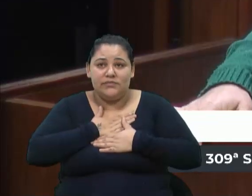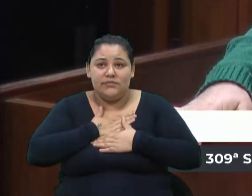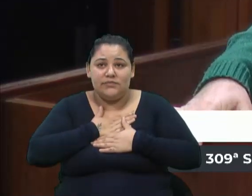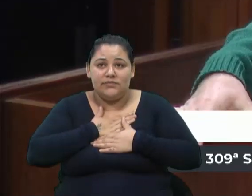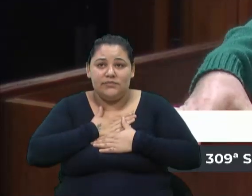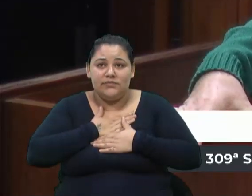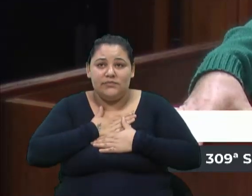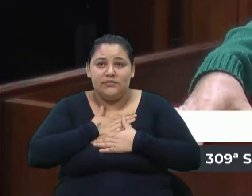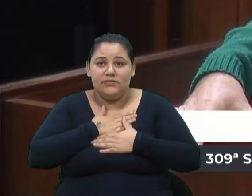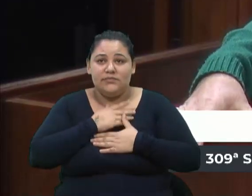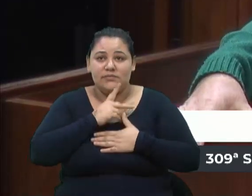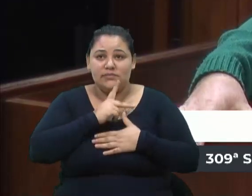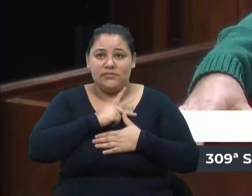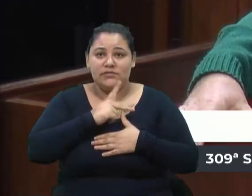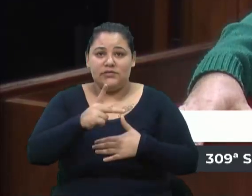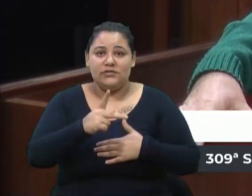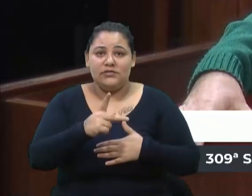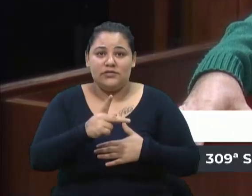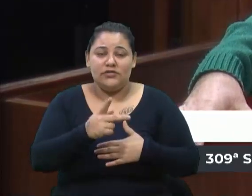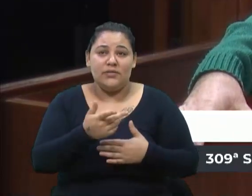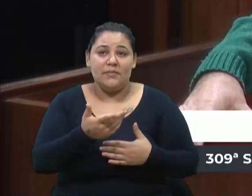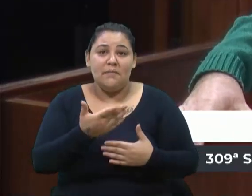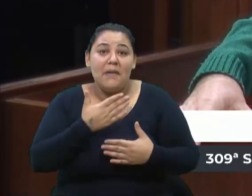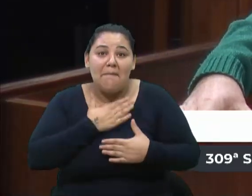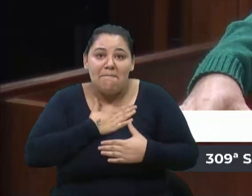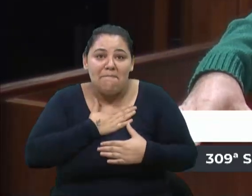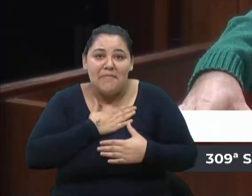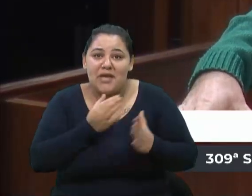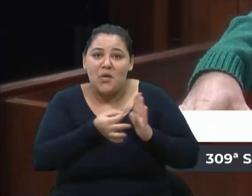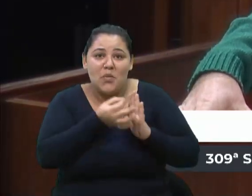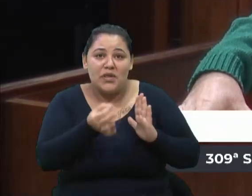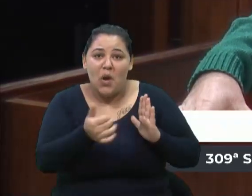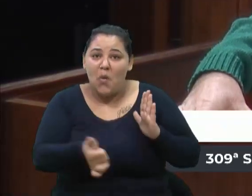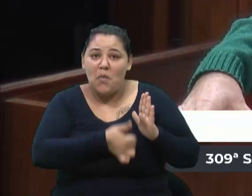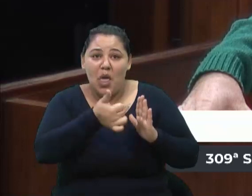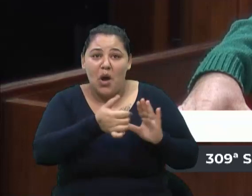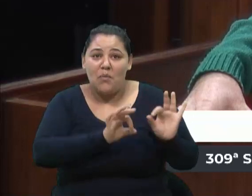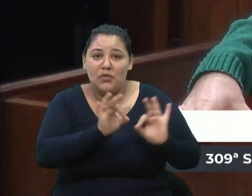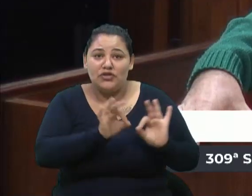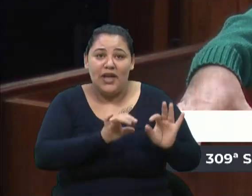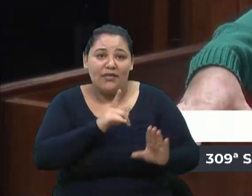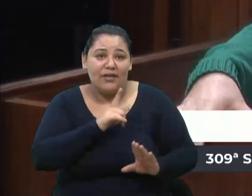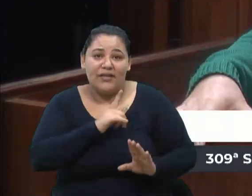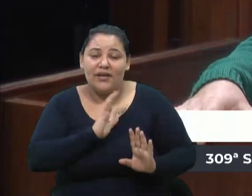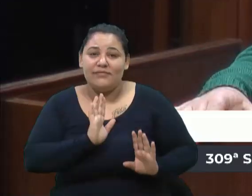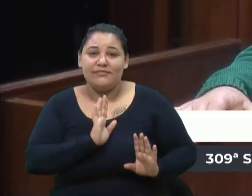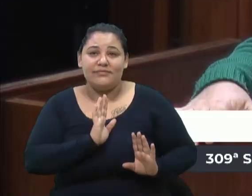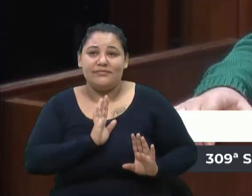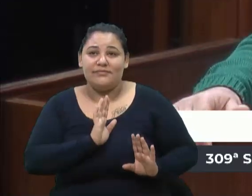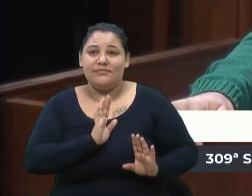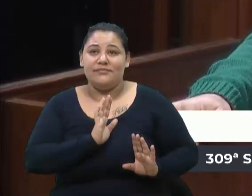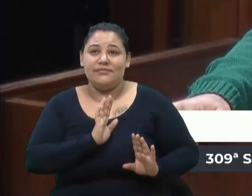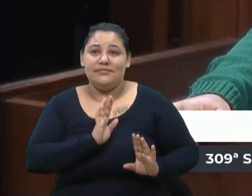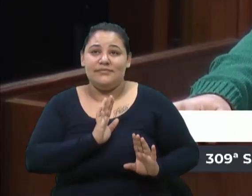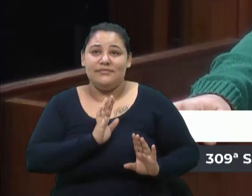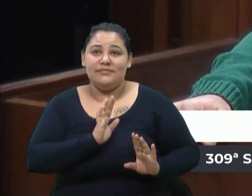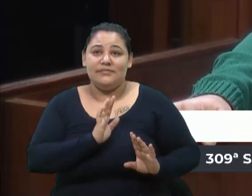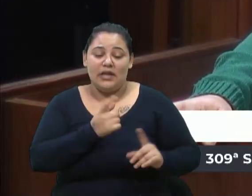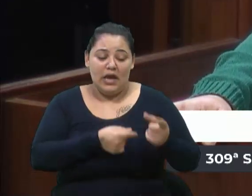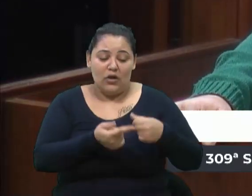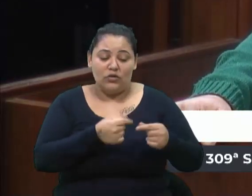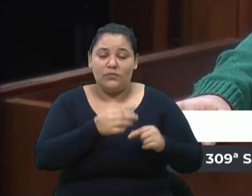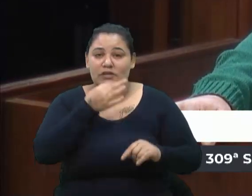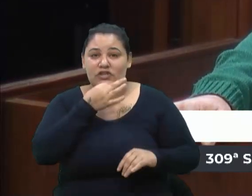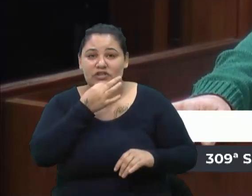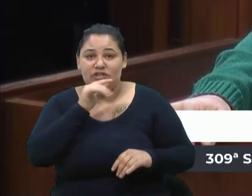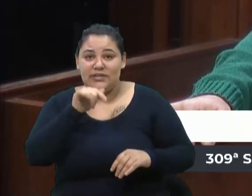até então é o melhor projeto que se tem porque a gente só tinha esse a gente tinha conhecimento desse mas em virtude da situação econômica da